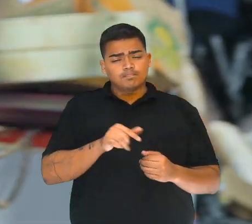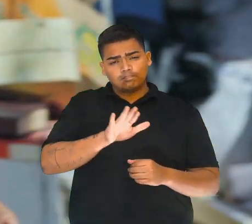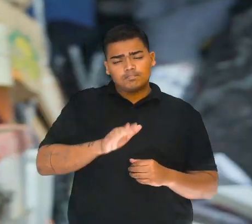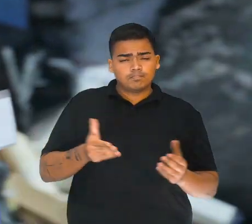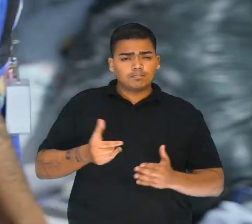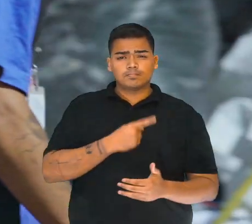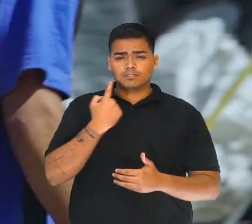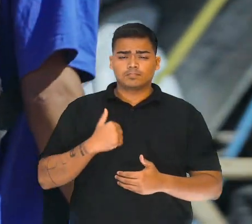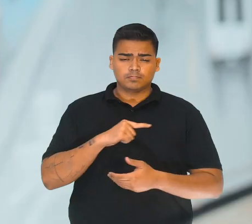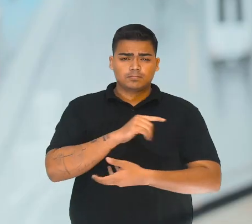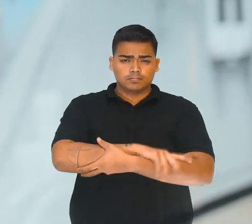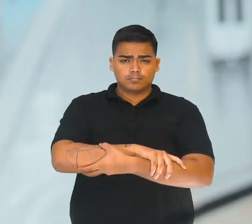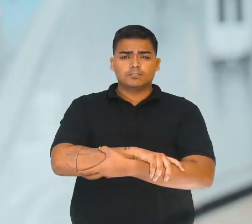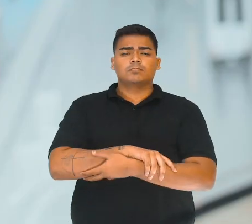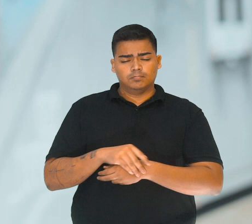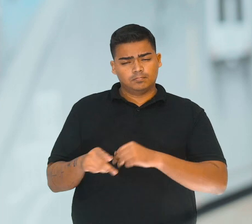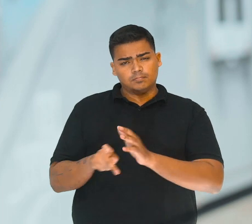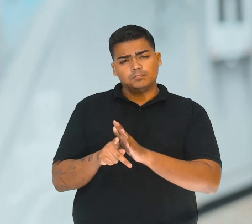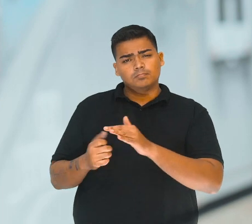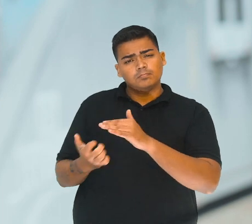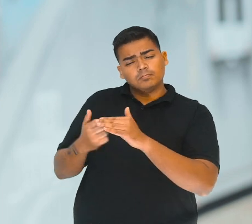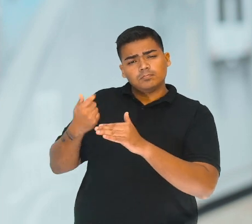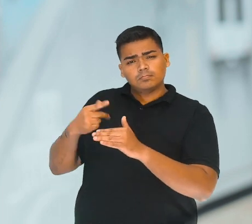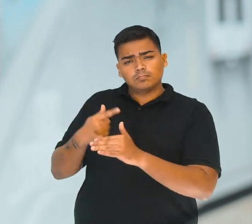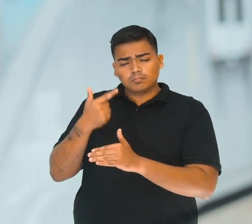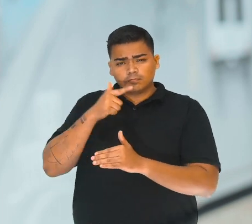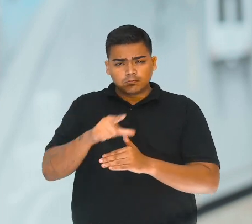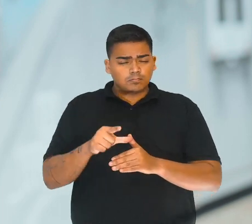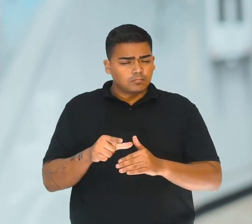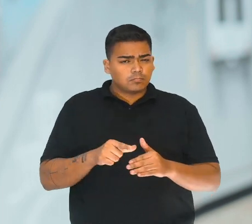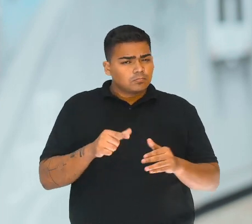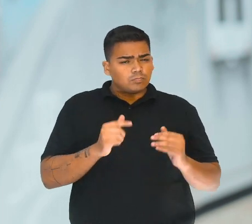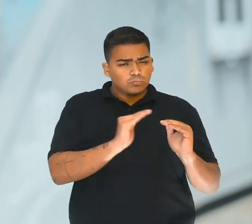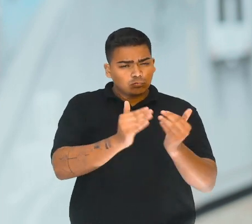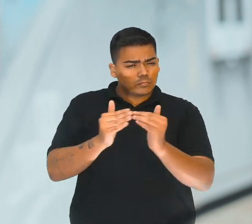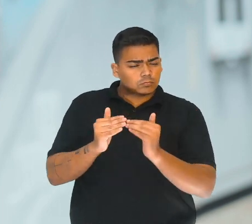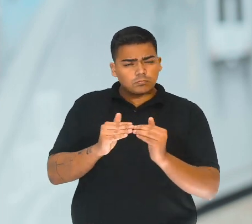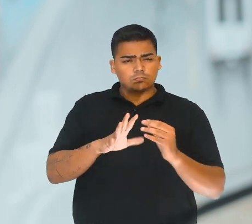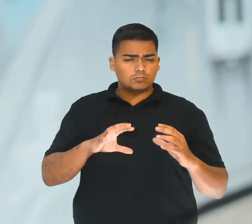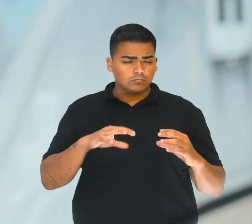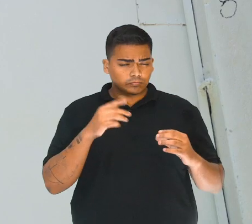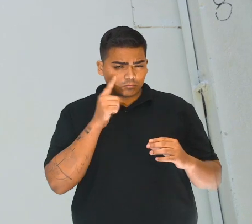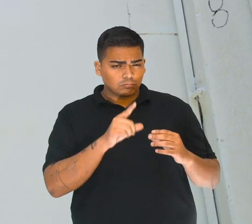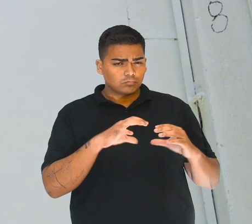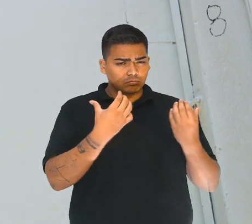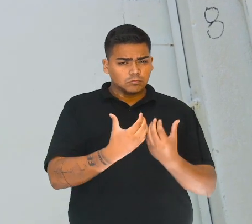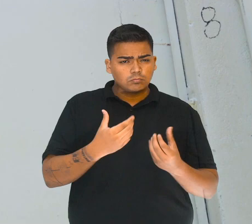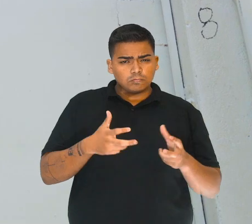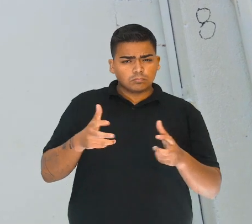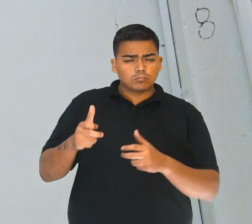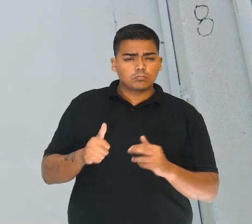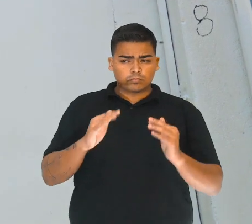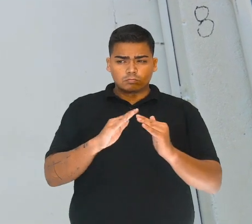inclusive, hoje nós temos uma parceria com a Google Maps, que traz esse mapeamento digital para as comunidades. Então, cada casa recebe